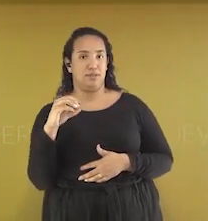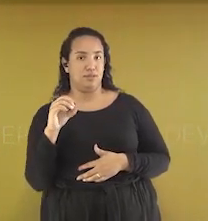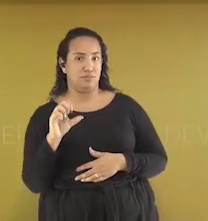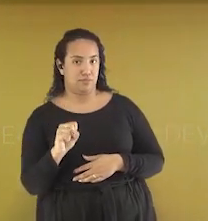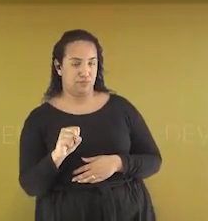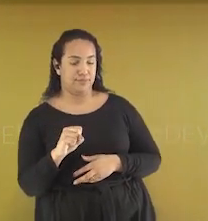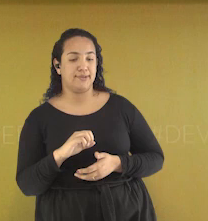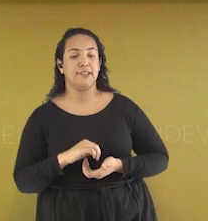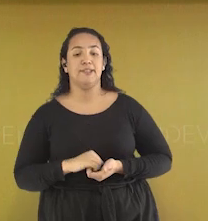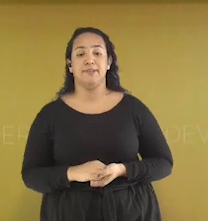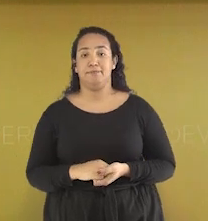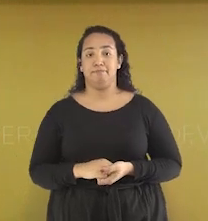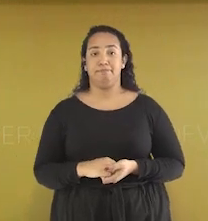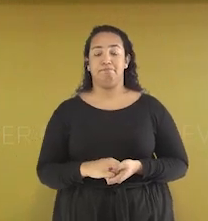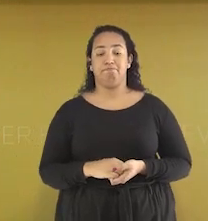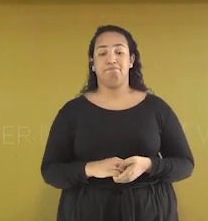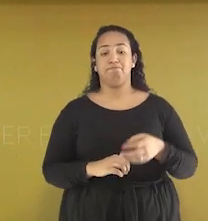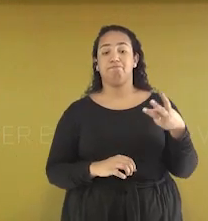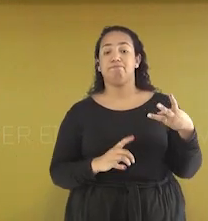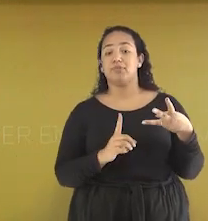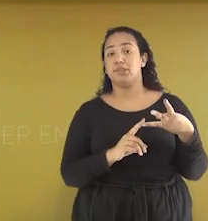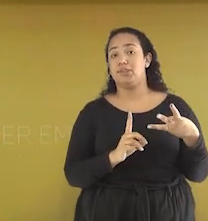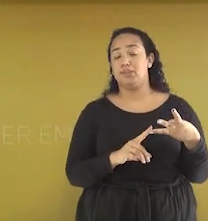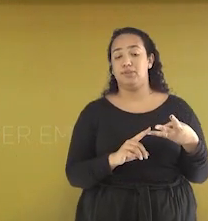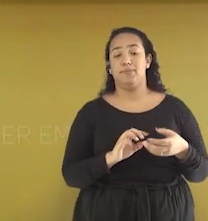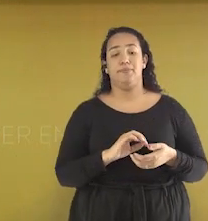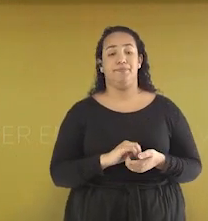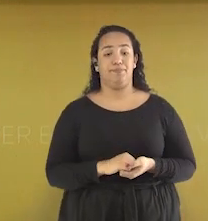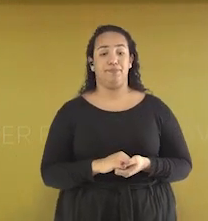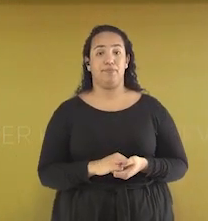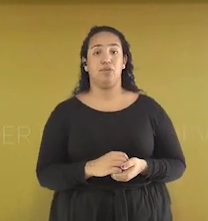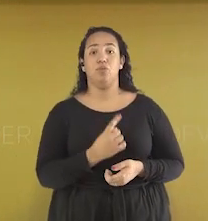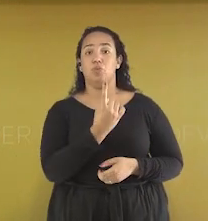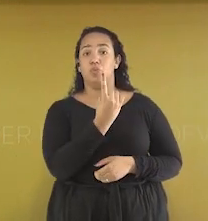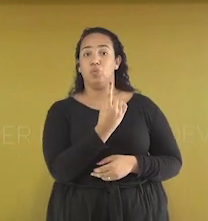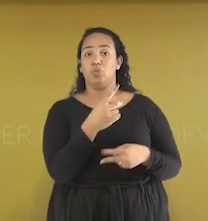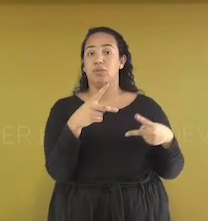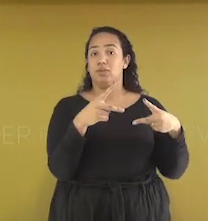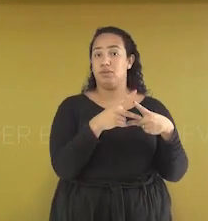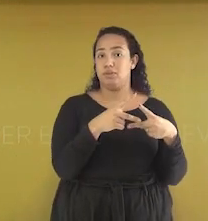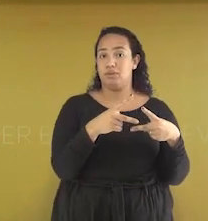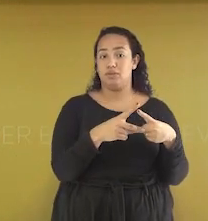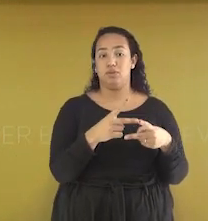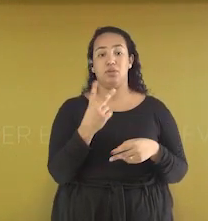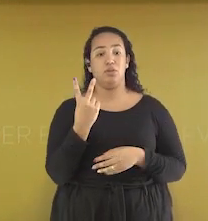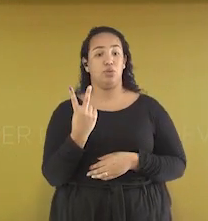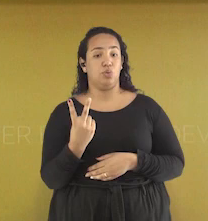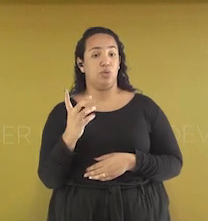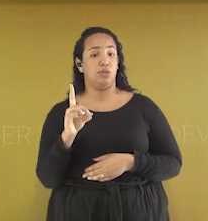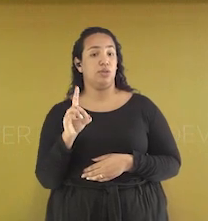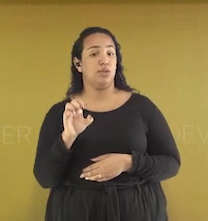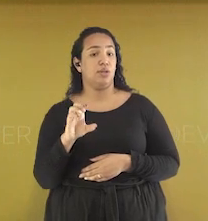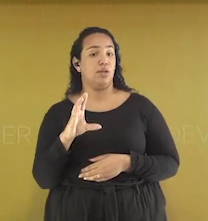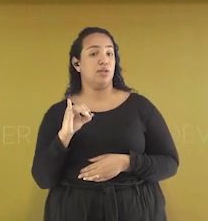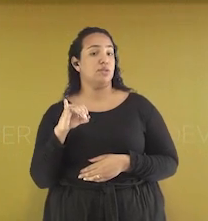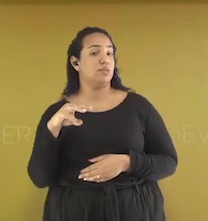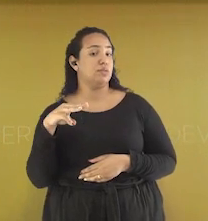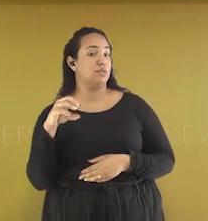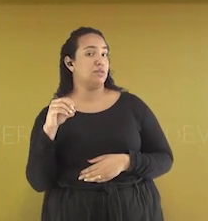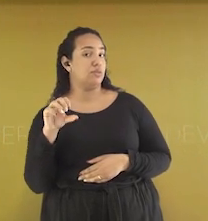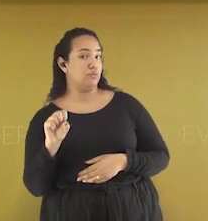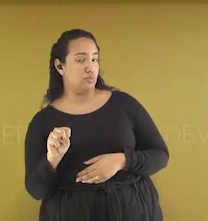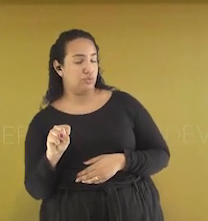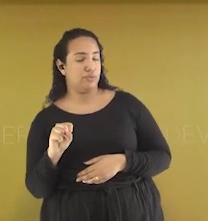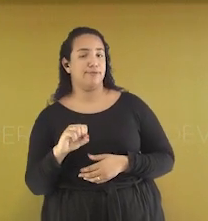agora para o terceiro número. O terceiro número é 1 inteiro e 2 décimos. Onde